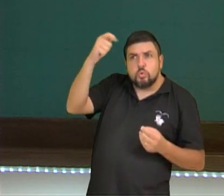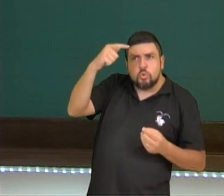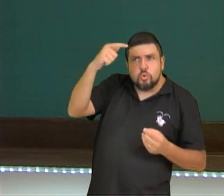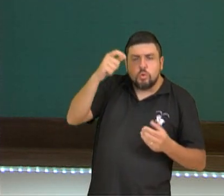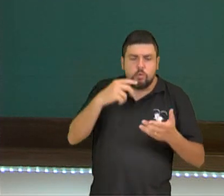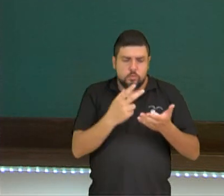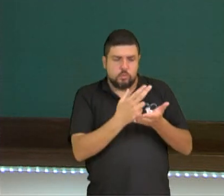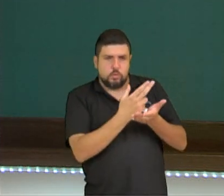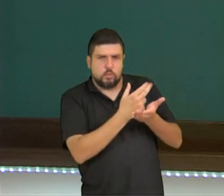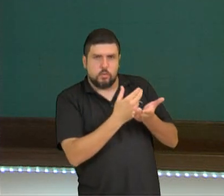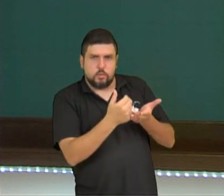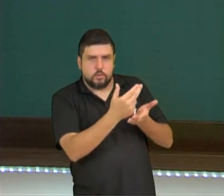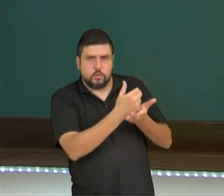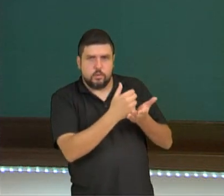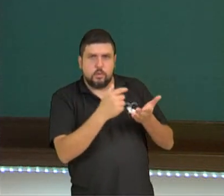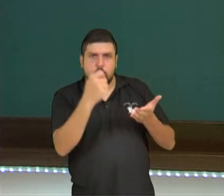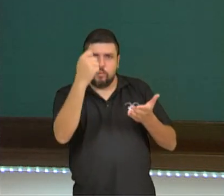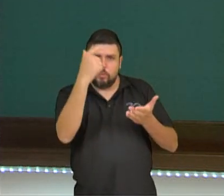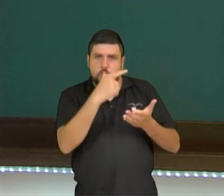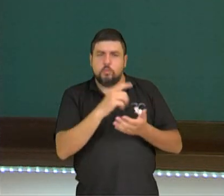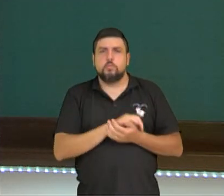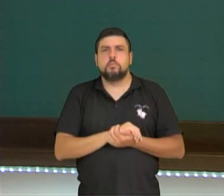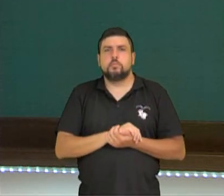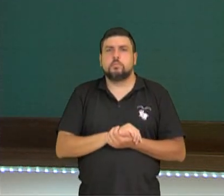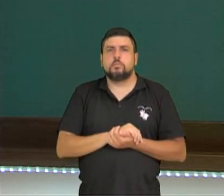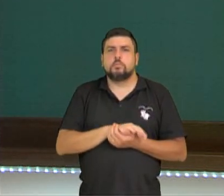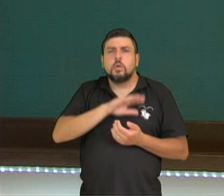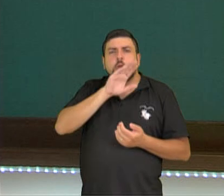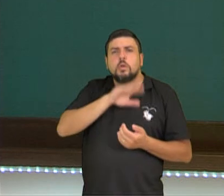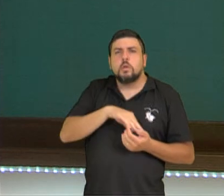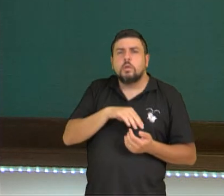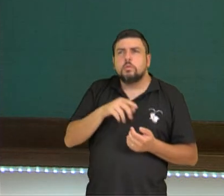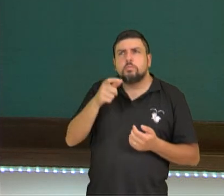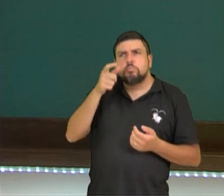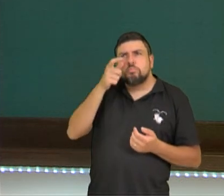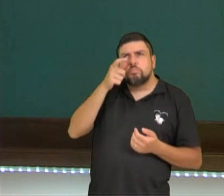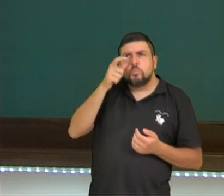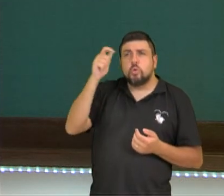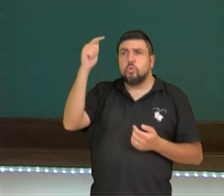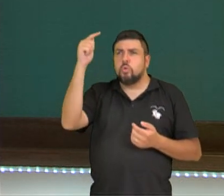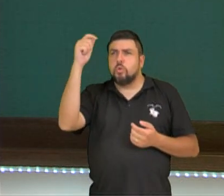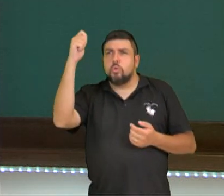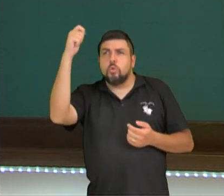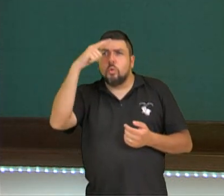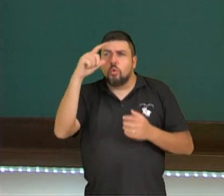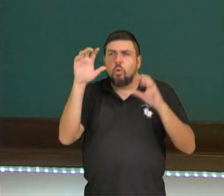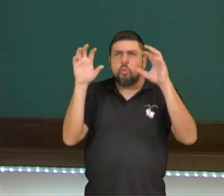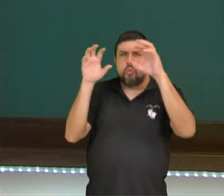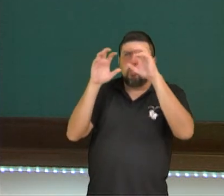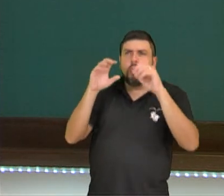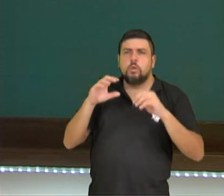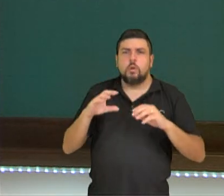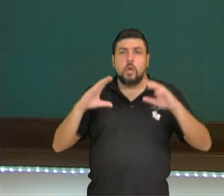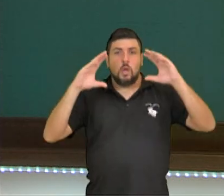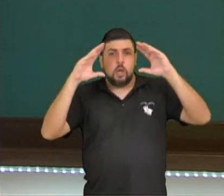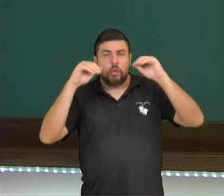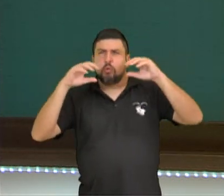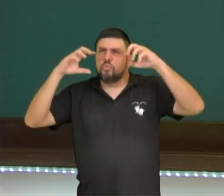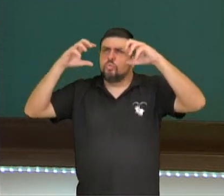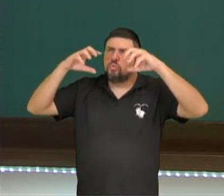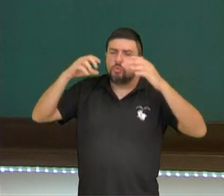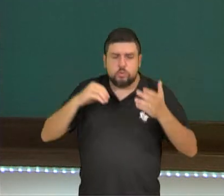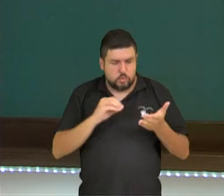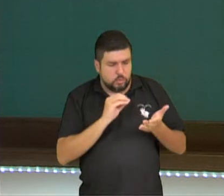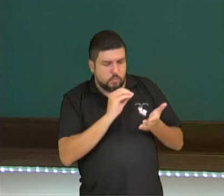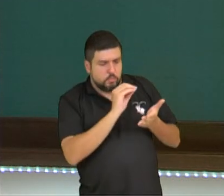pela manhã, coloca o solzinho ali. À tarde, como foi? Sol entre nuvens. À noite choveu. Então, eu coloquei